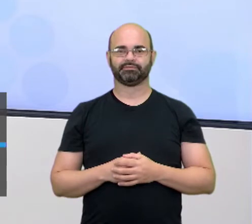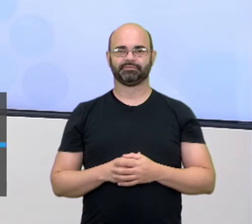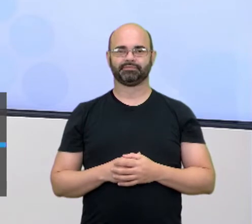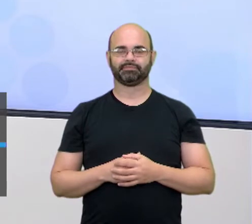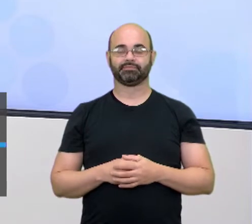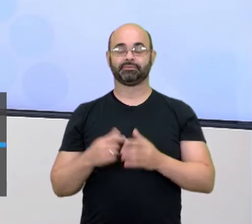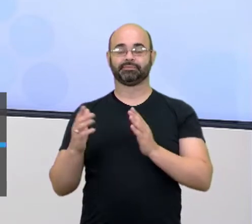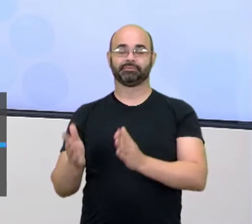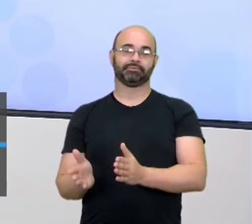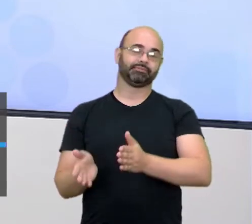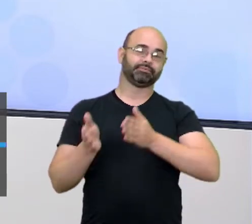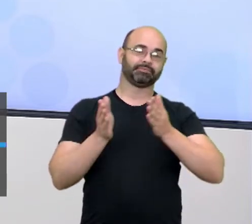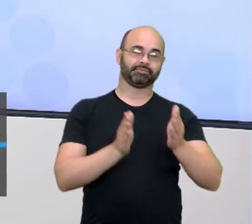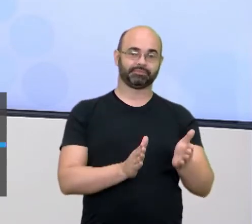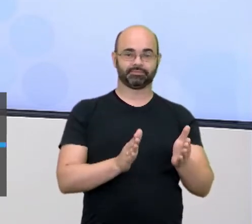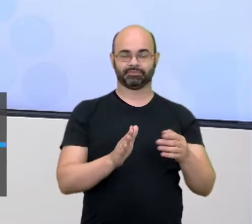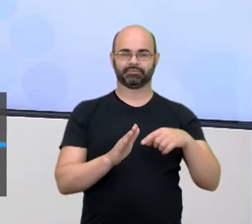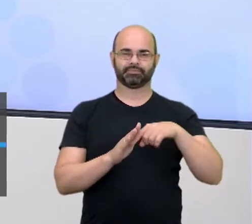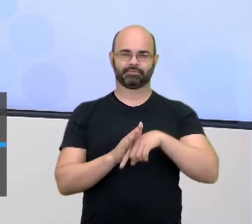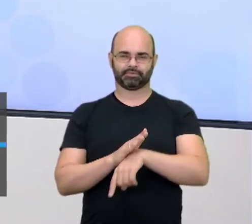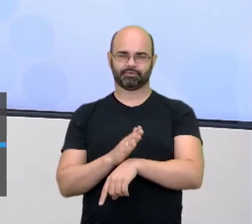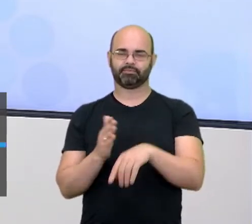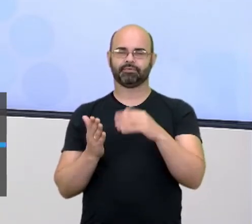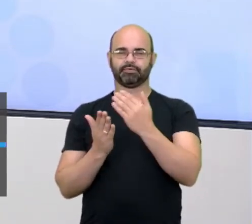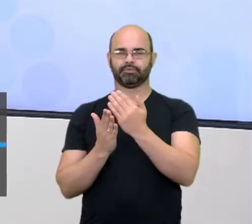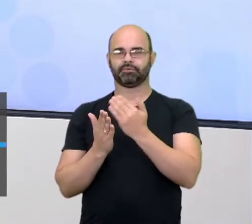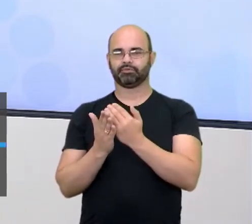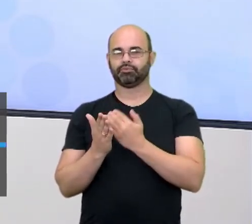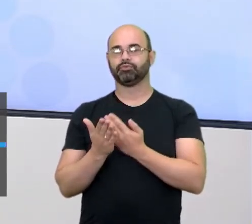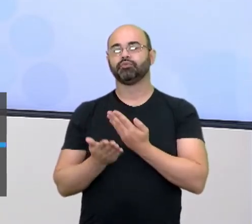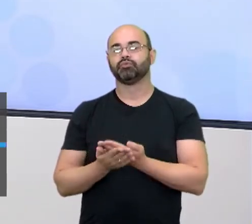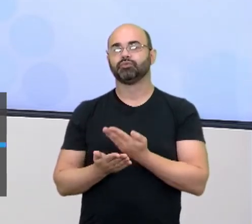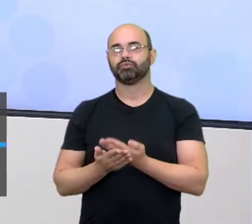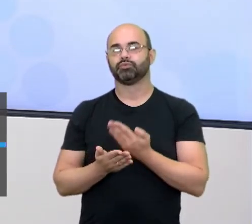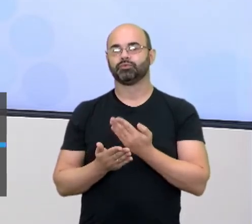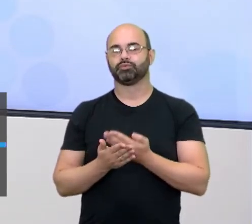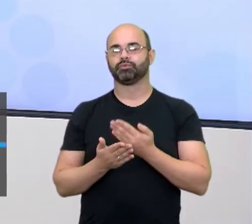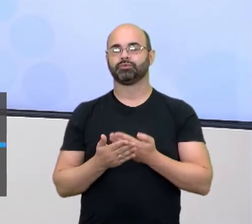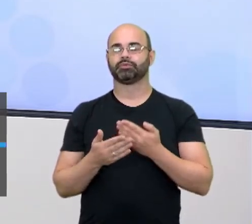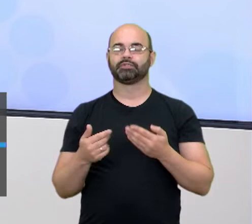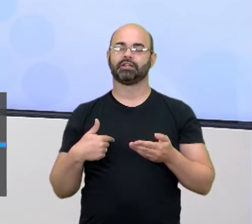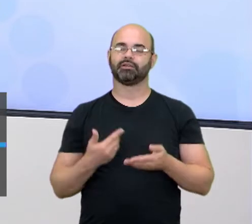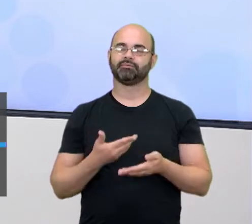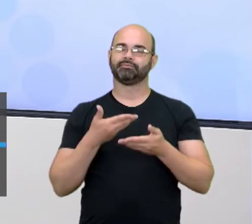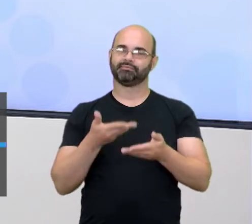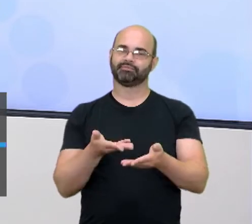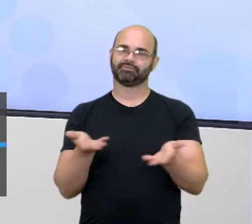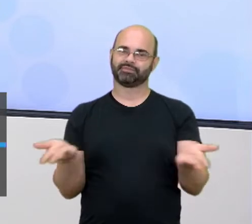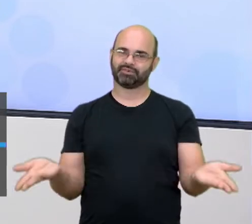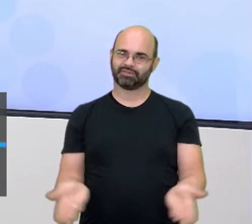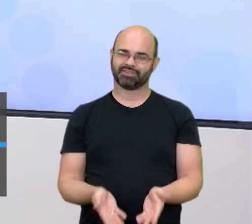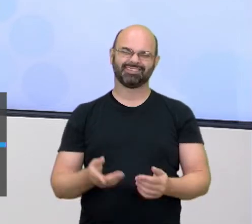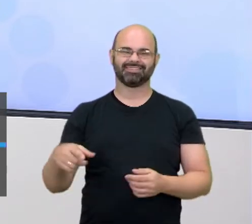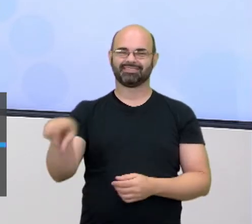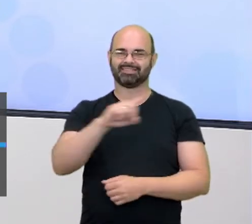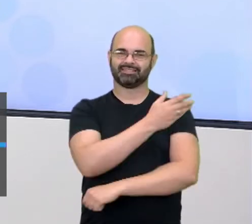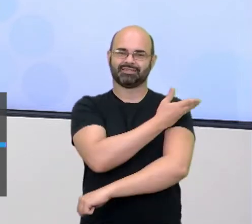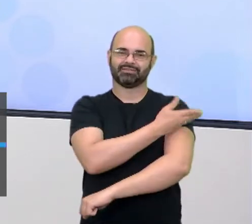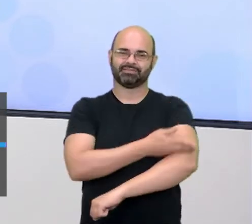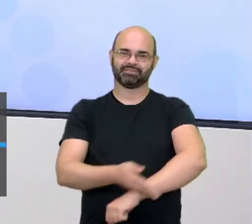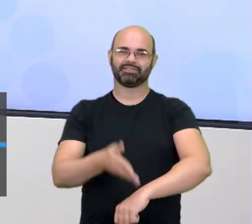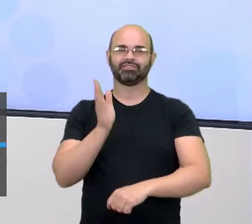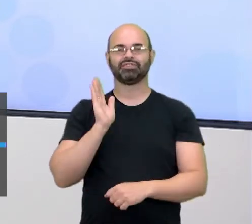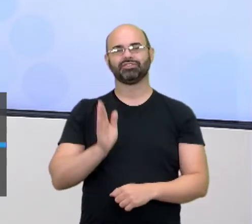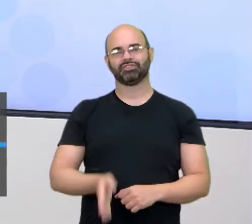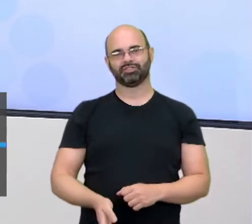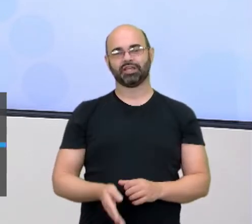nosso aprofundamento curricular, bastante comum, né? A gente já está bastante acostumado com ele, é essa